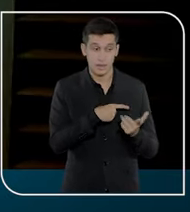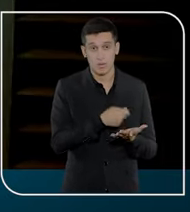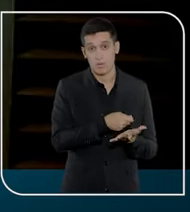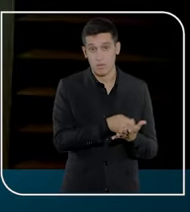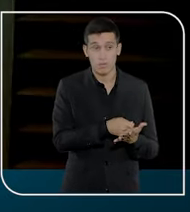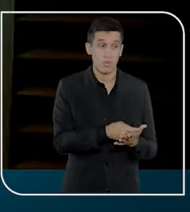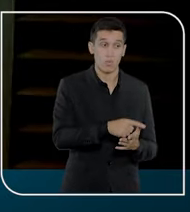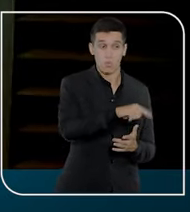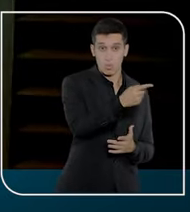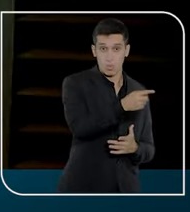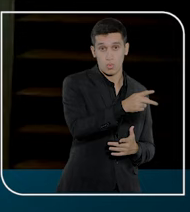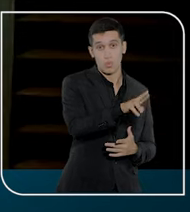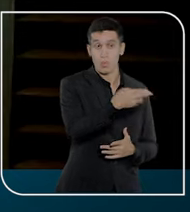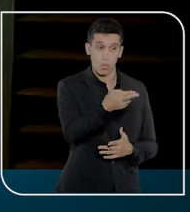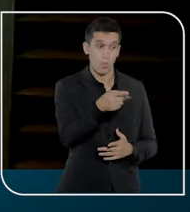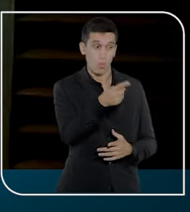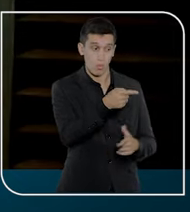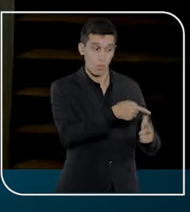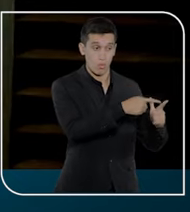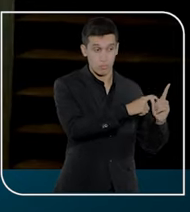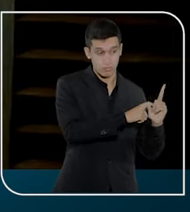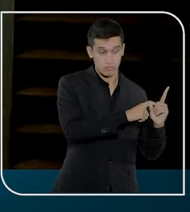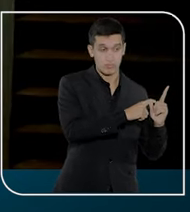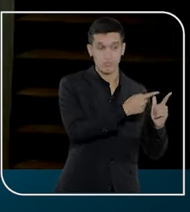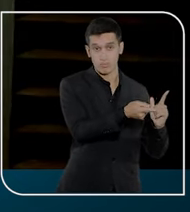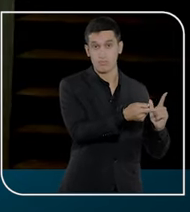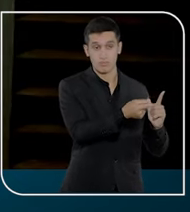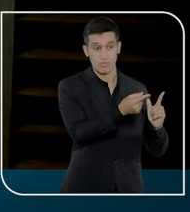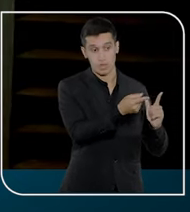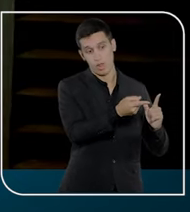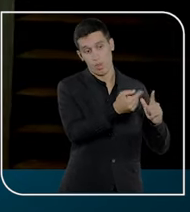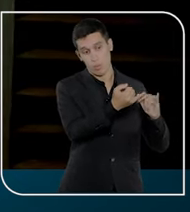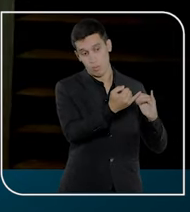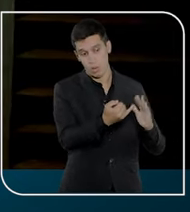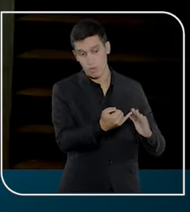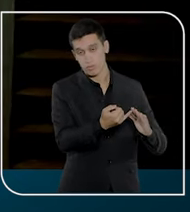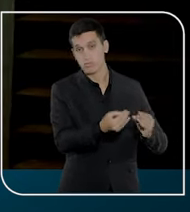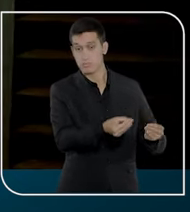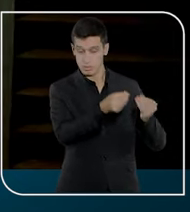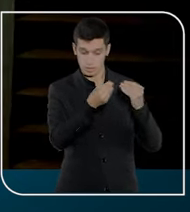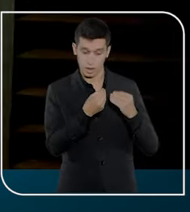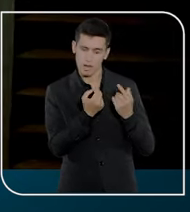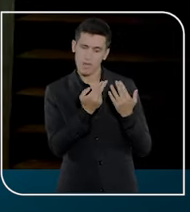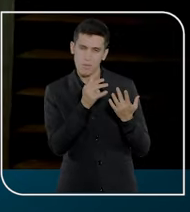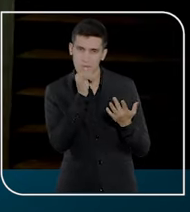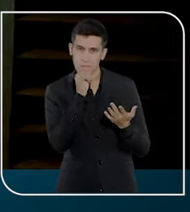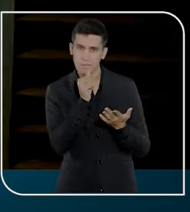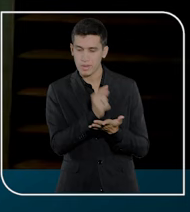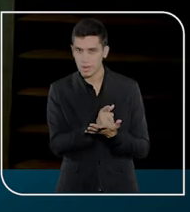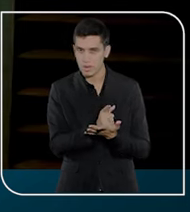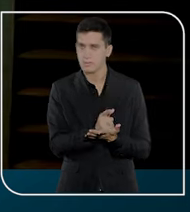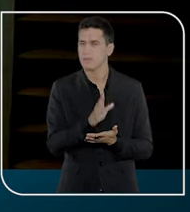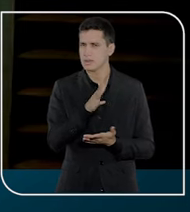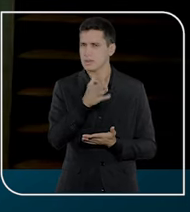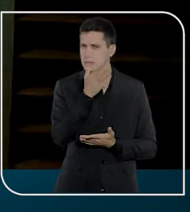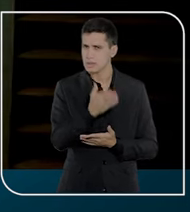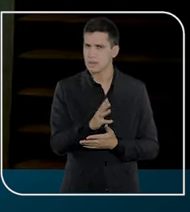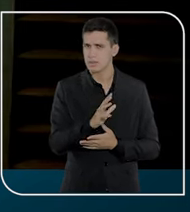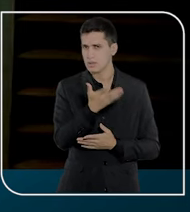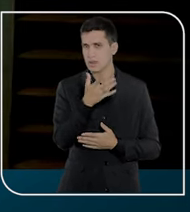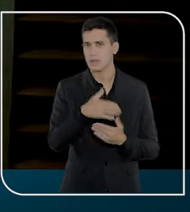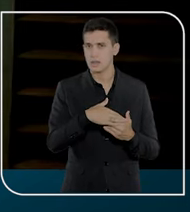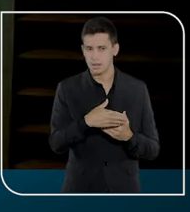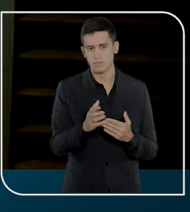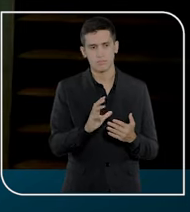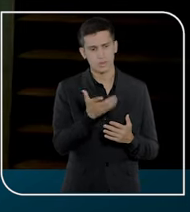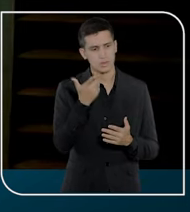do pagamento. E aí, Fátima, tem uma coisa interessante, que com essa adjudicação, vai ter uma incidência